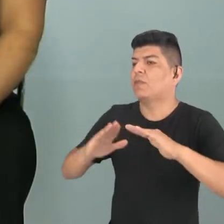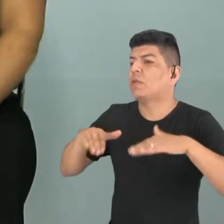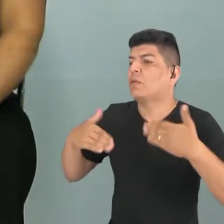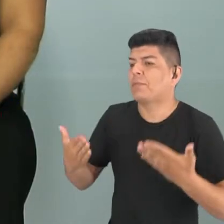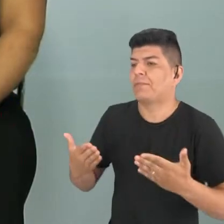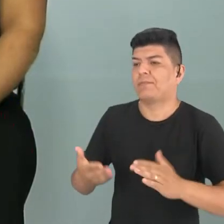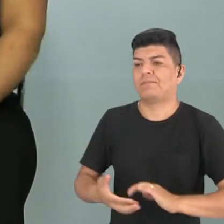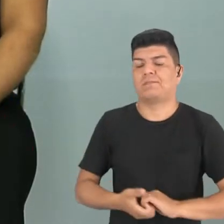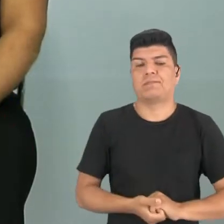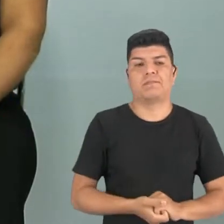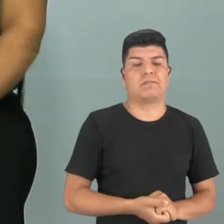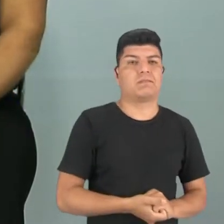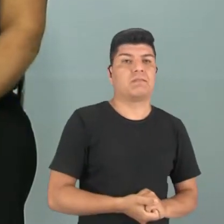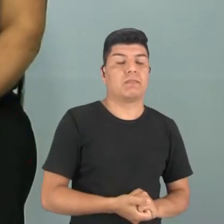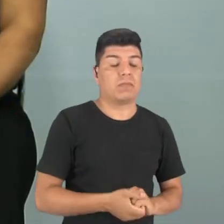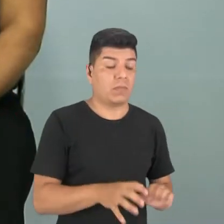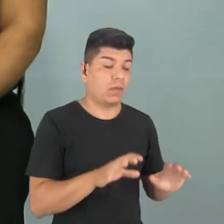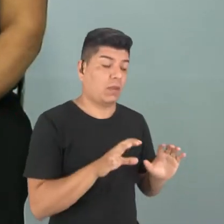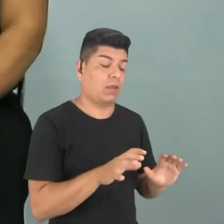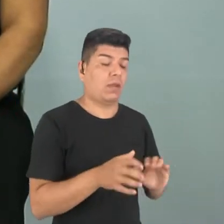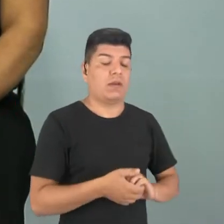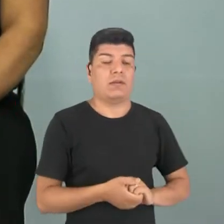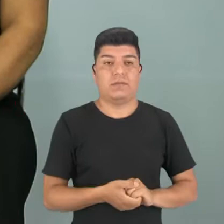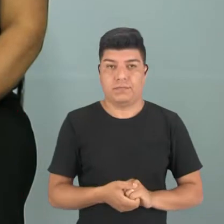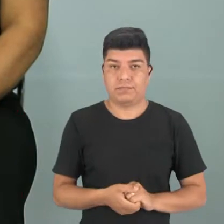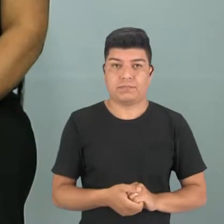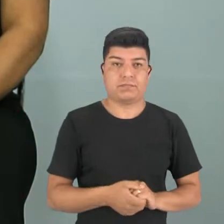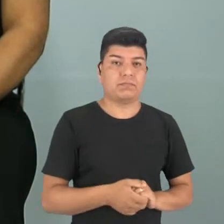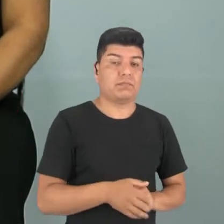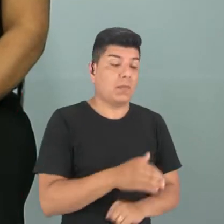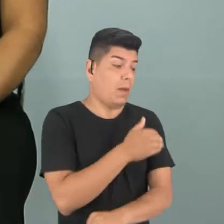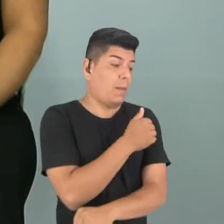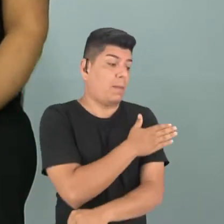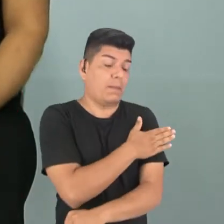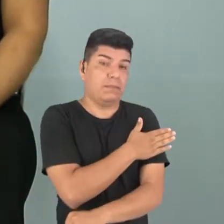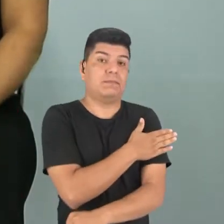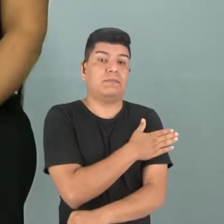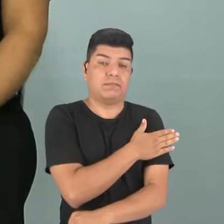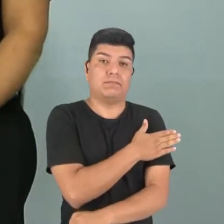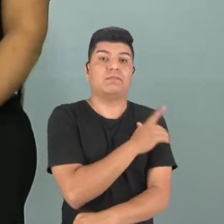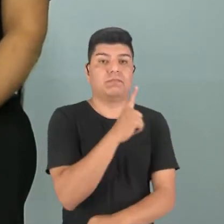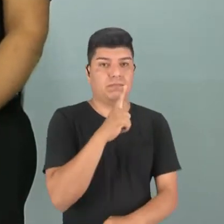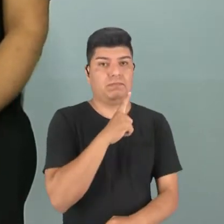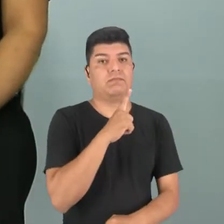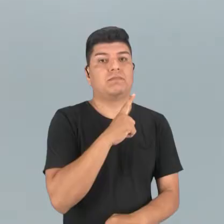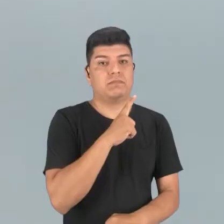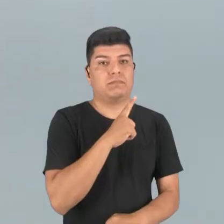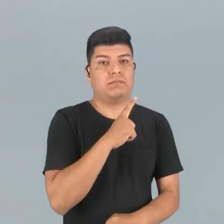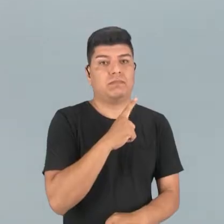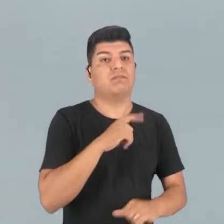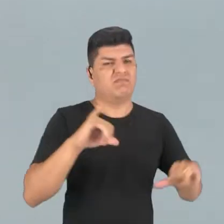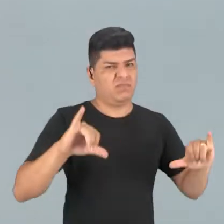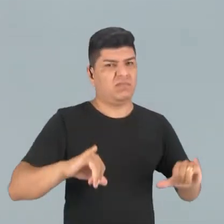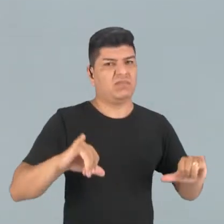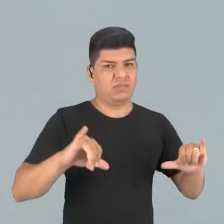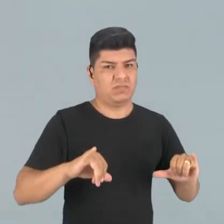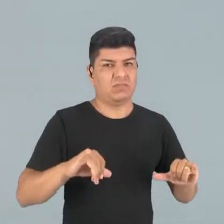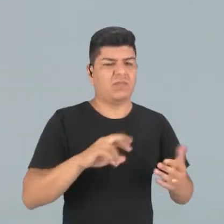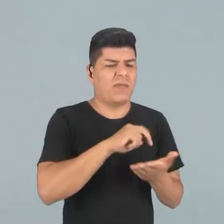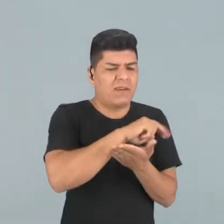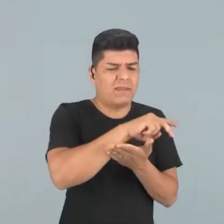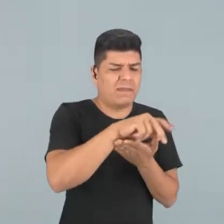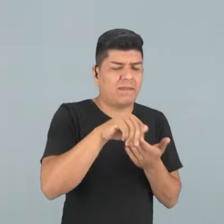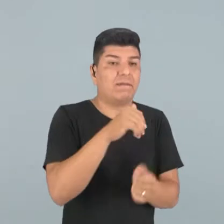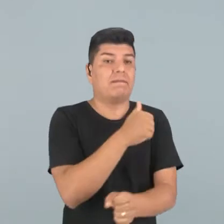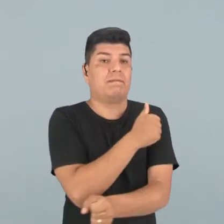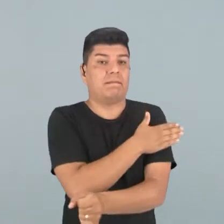foram? Então, preconceito, né? Eu sofri vários preconceitos